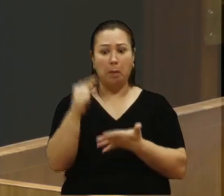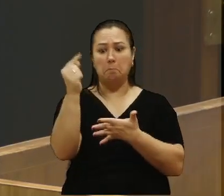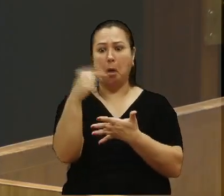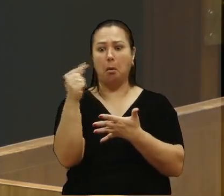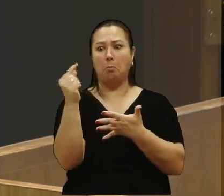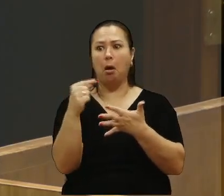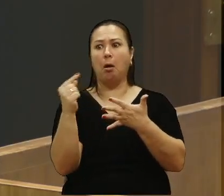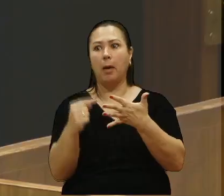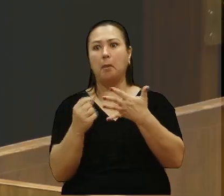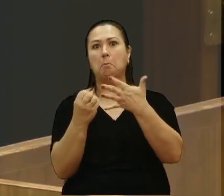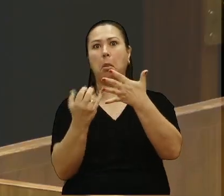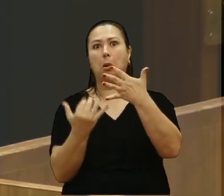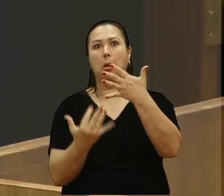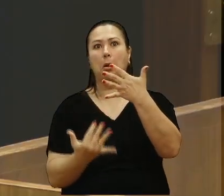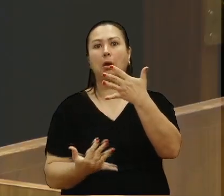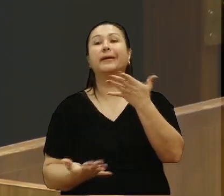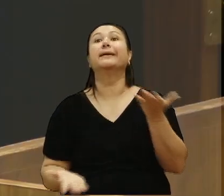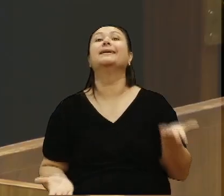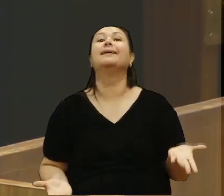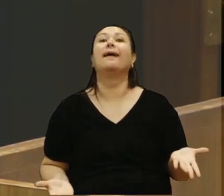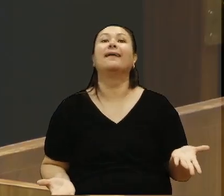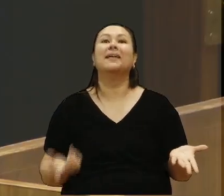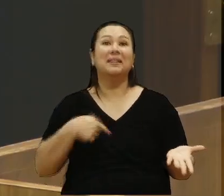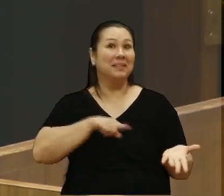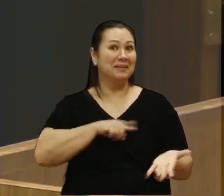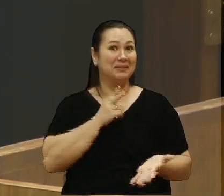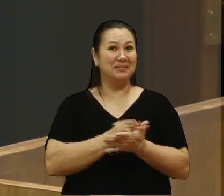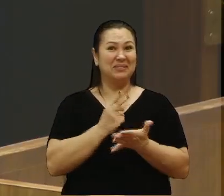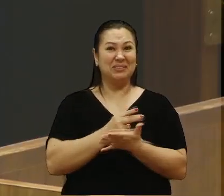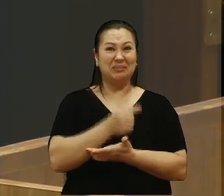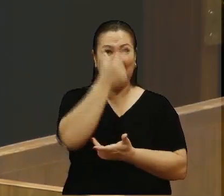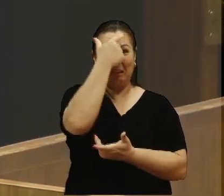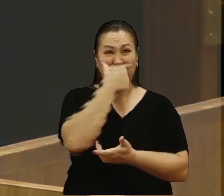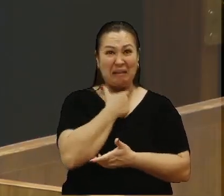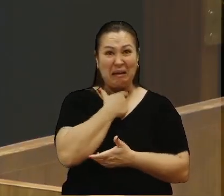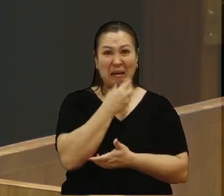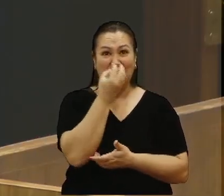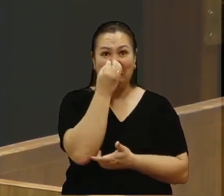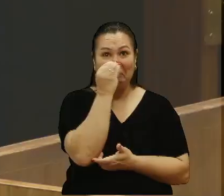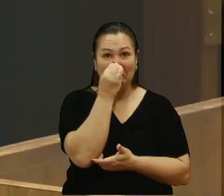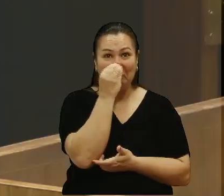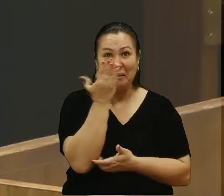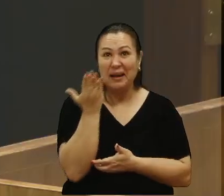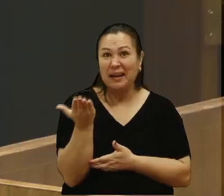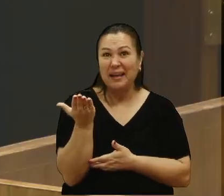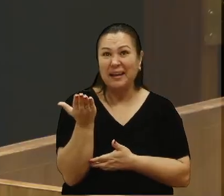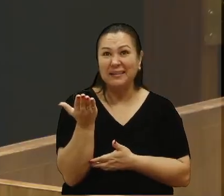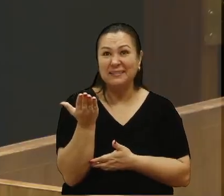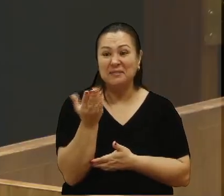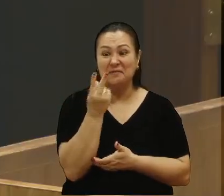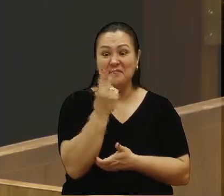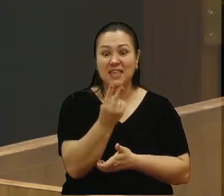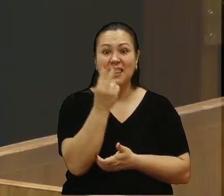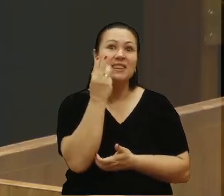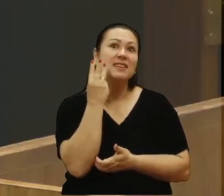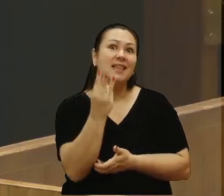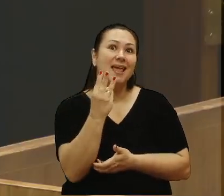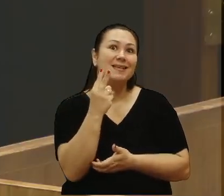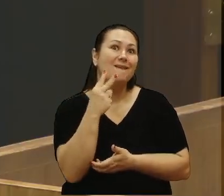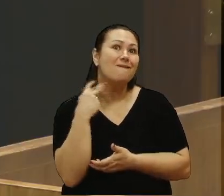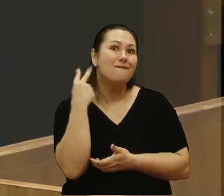E aí, minha gente, nós vamos continuar aqui com cara de pateta. Os 23